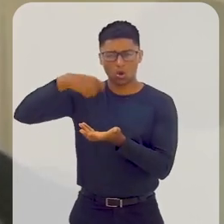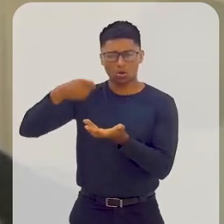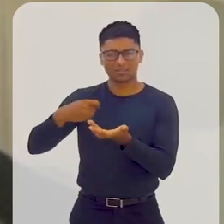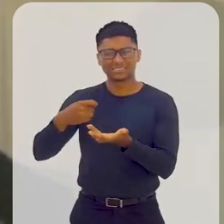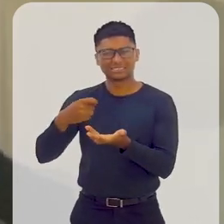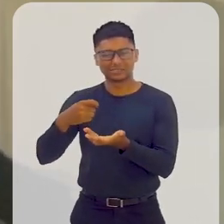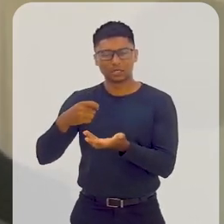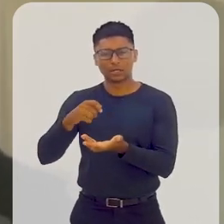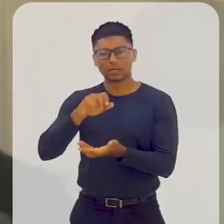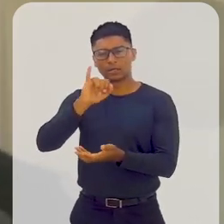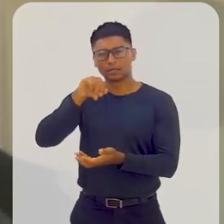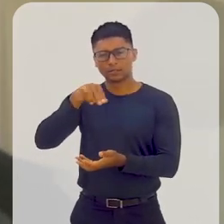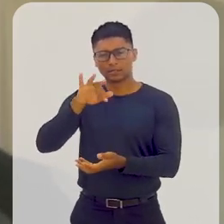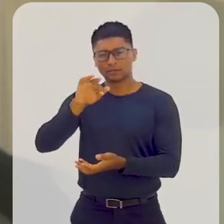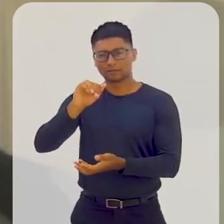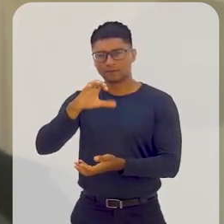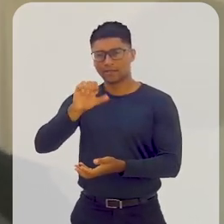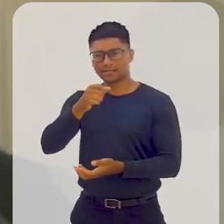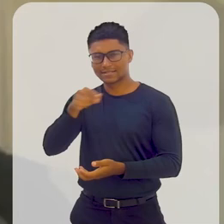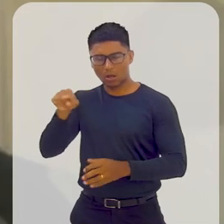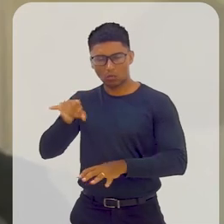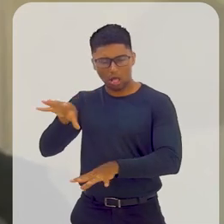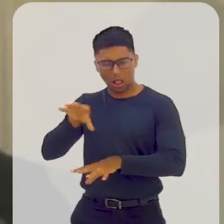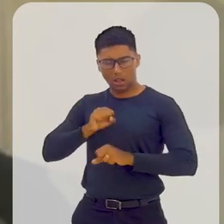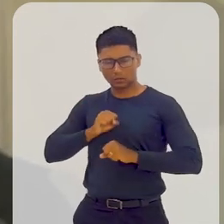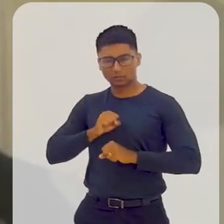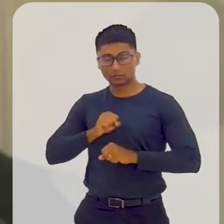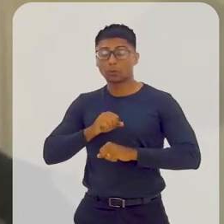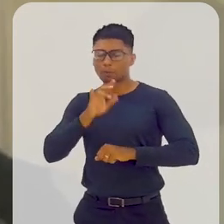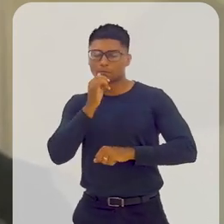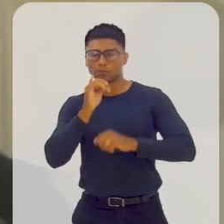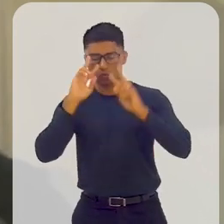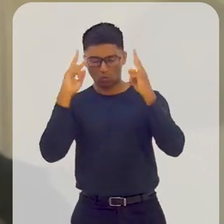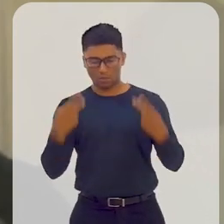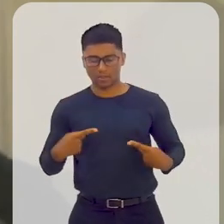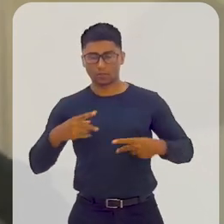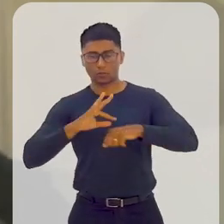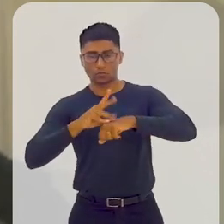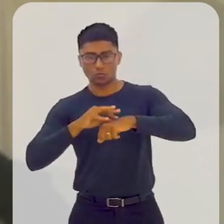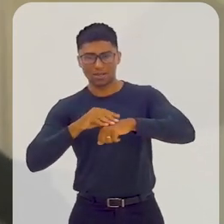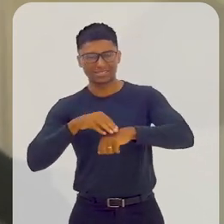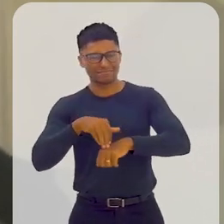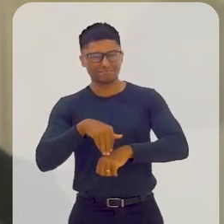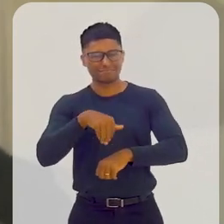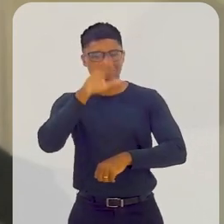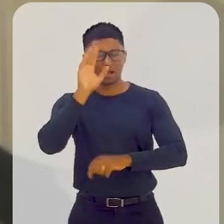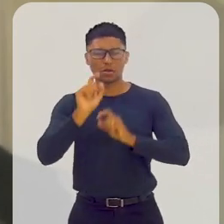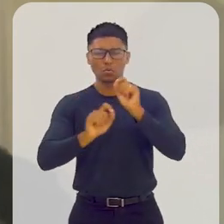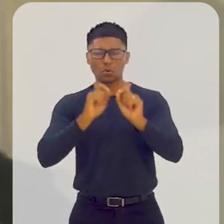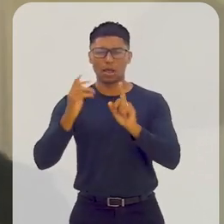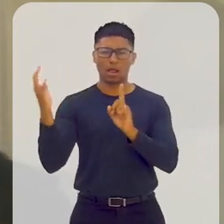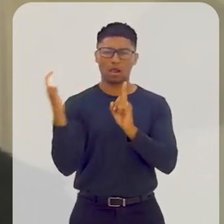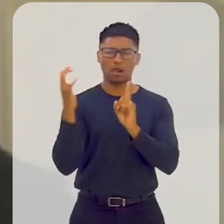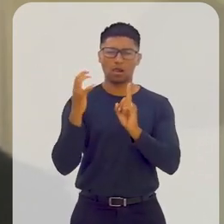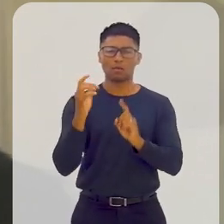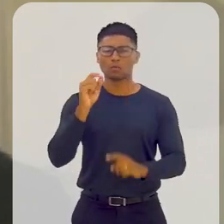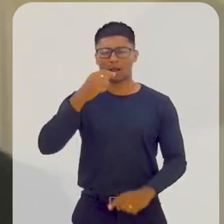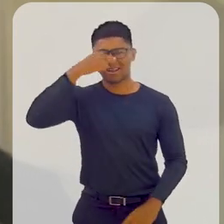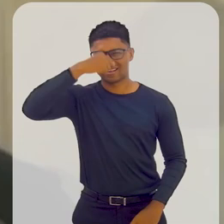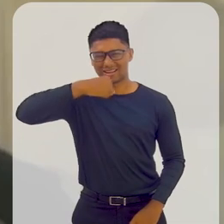alimentares. O que afeta mais a humanidade, a doença que afeta mais a humanidade hoje é a